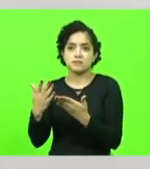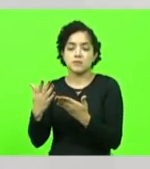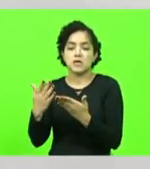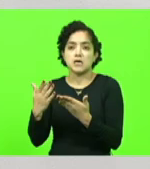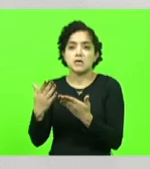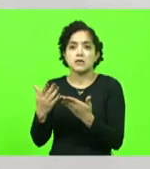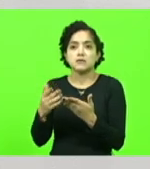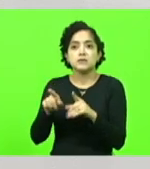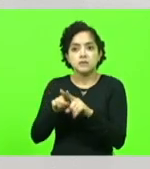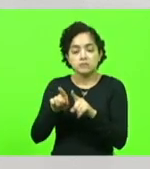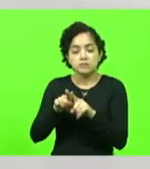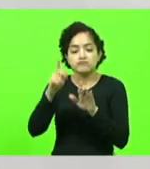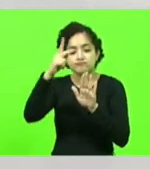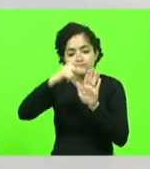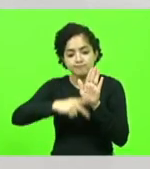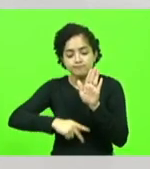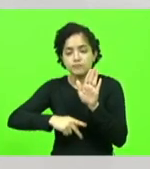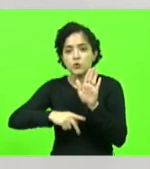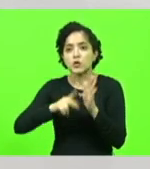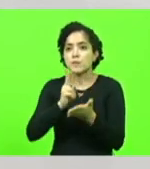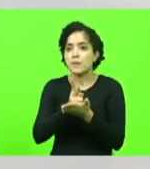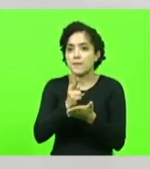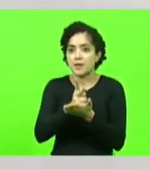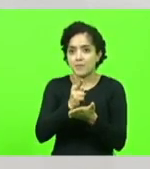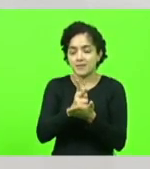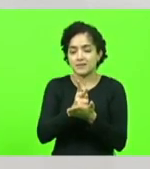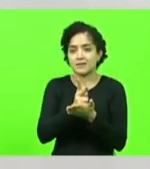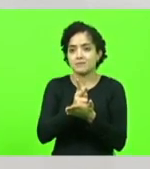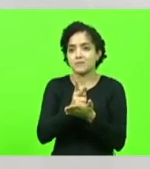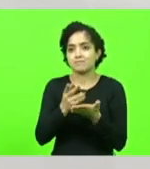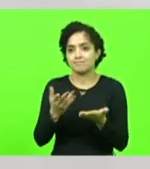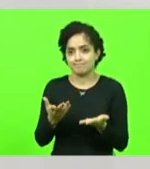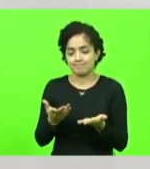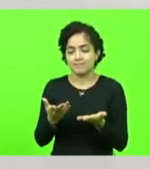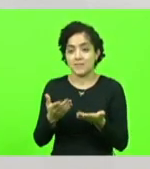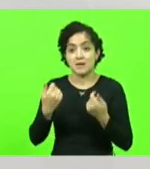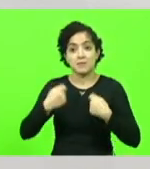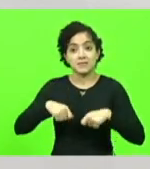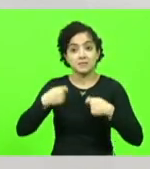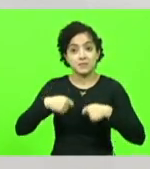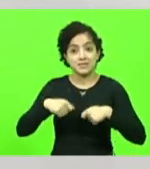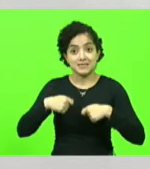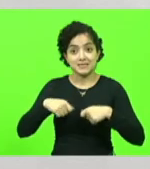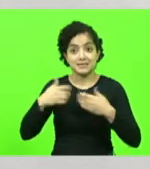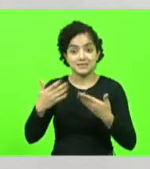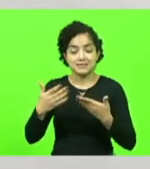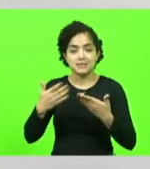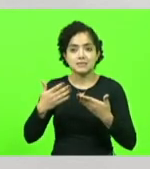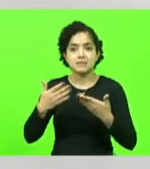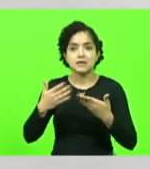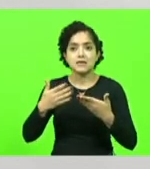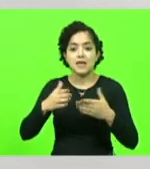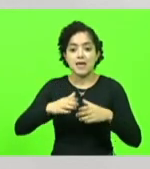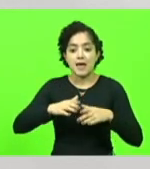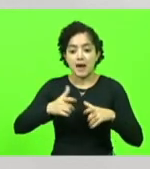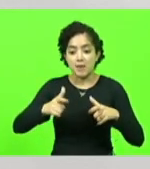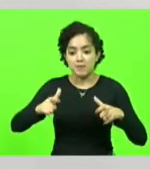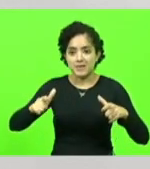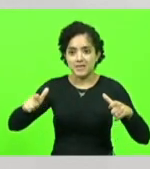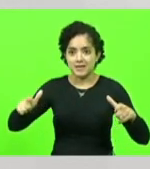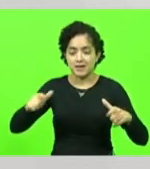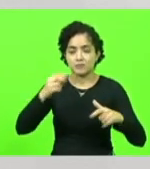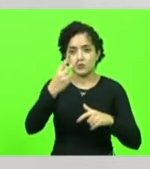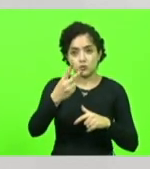programa de castração permanente, isso na Serra Catarinense. Mas nós precisamos ter a ampliação para os